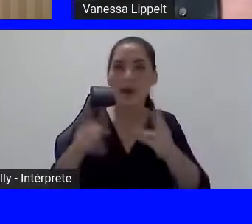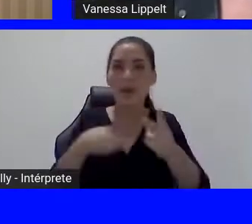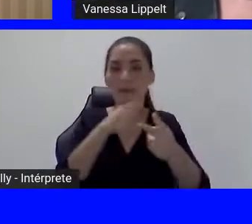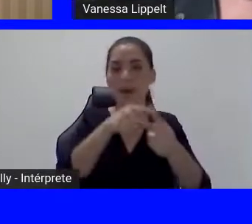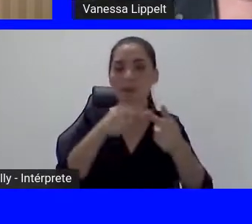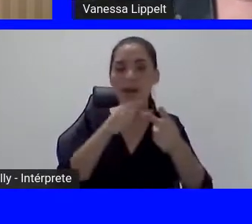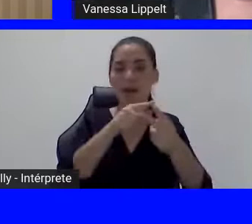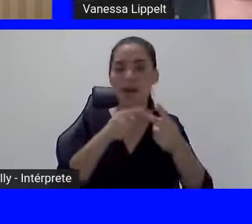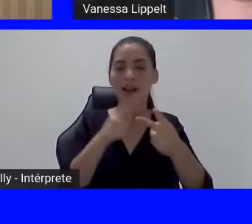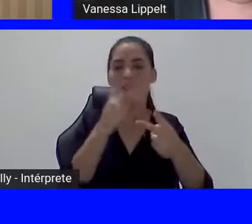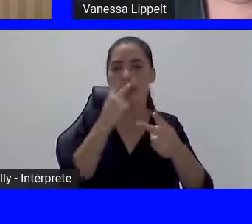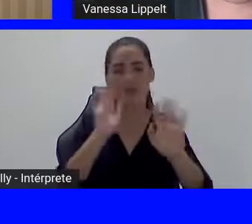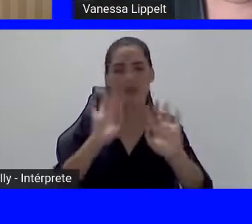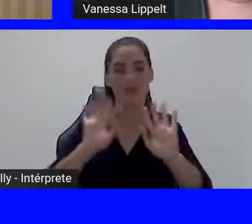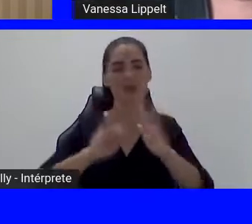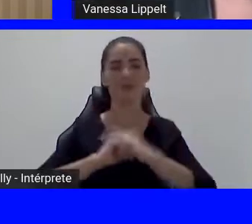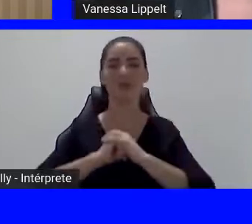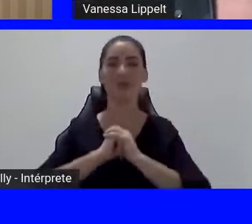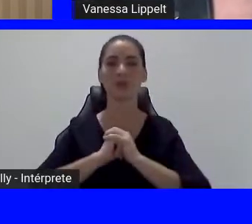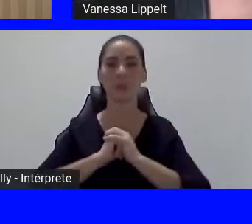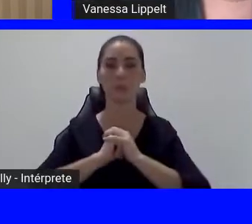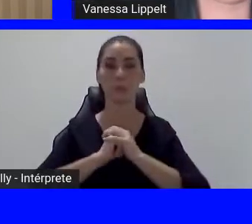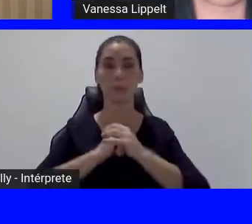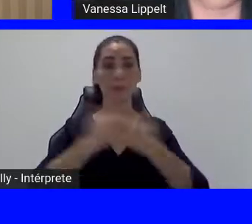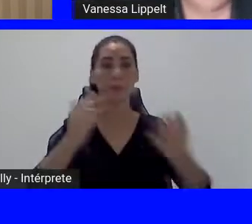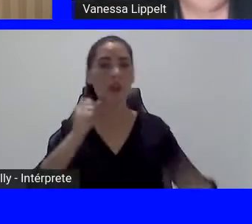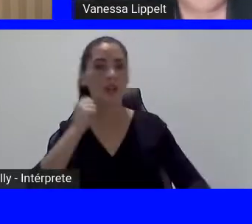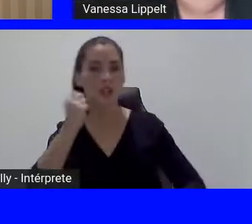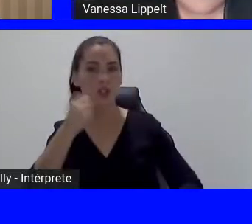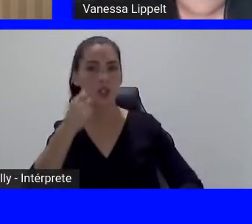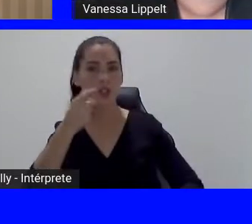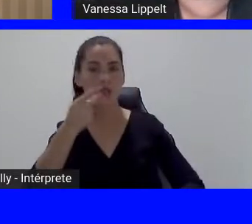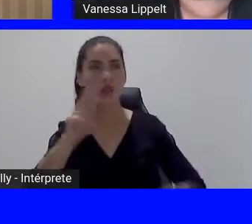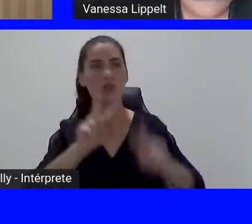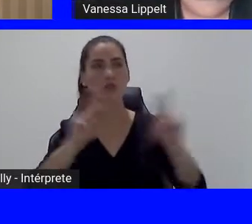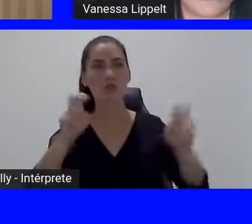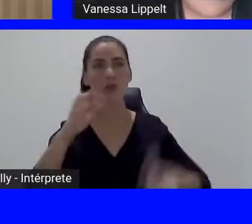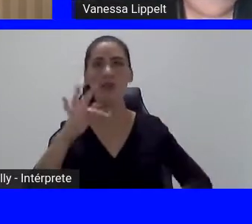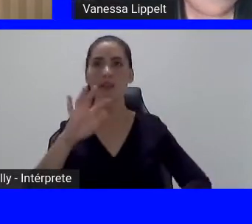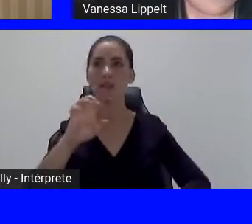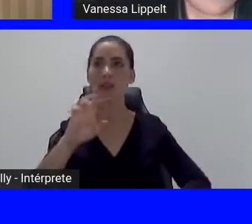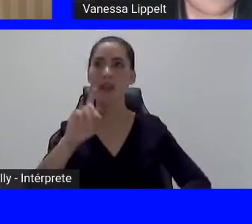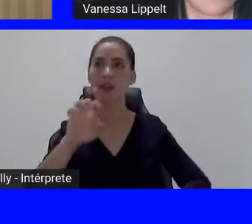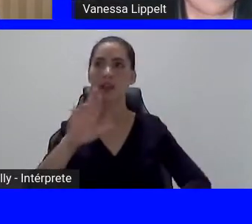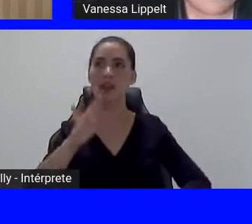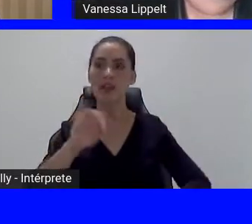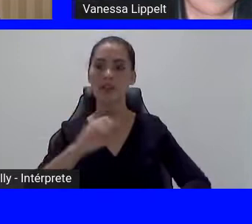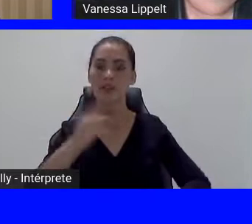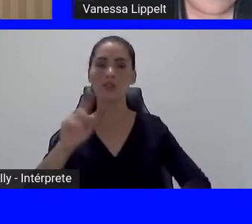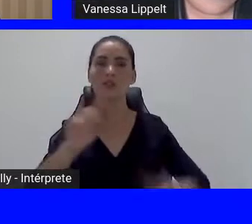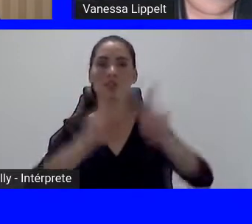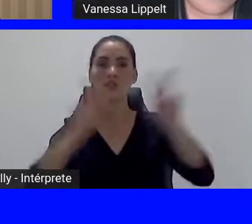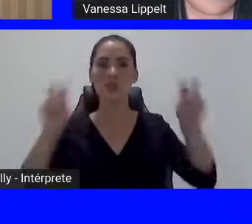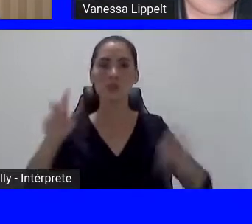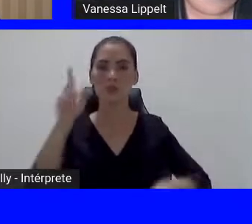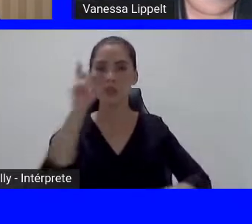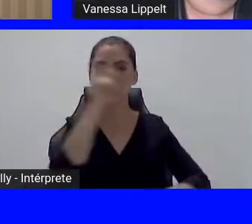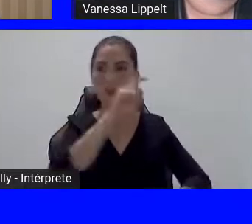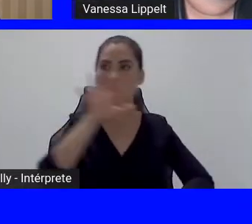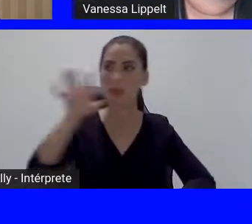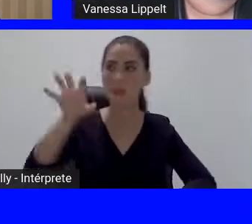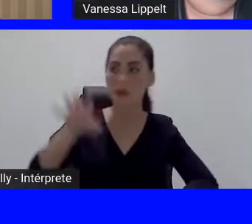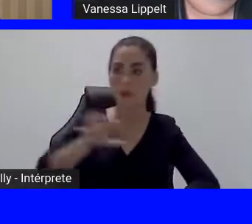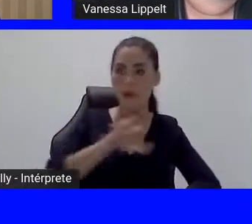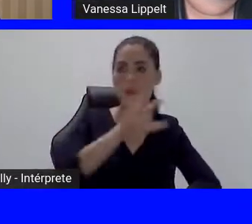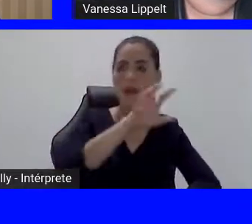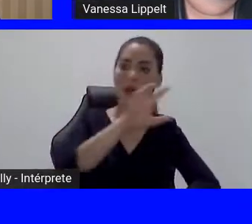Senadora, a senhora comentou sobre, quando falou das federações, sobre as dificuldades regionais ali que podem